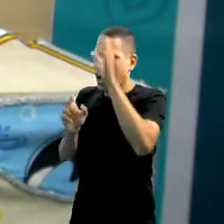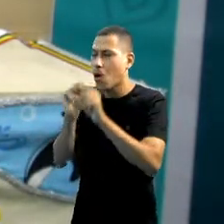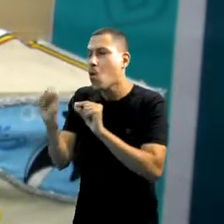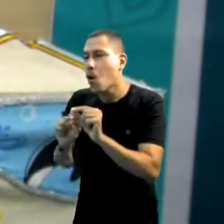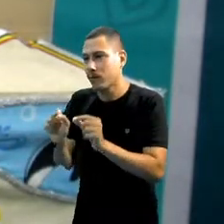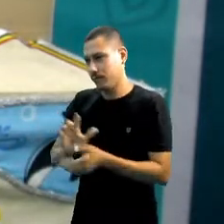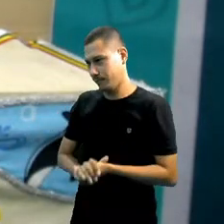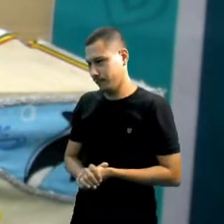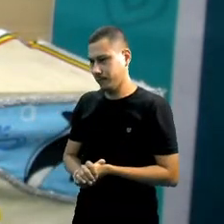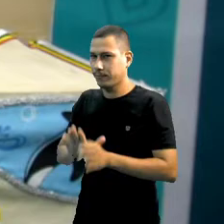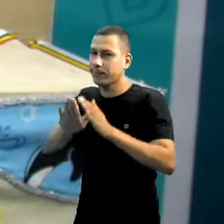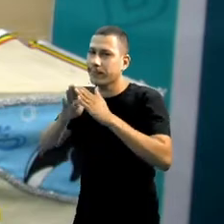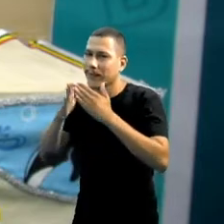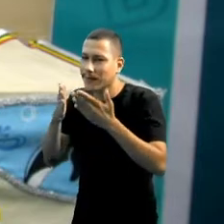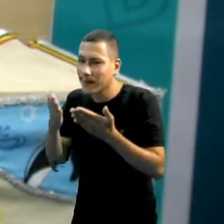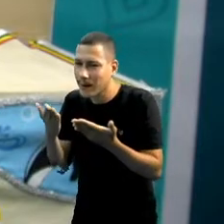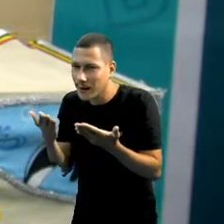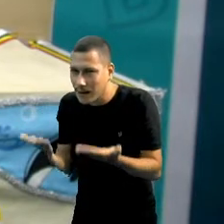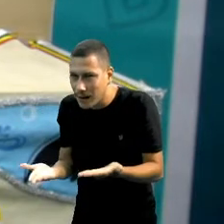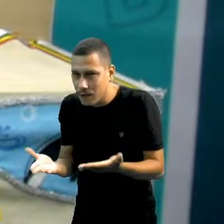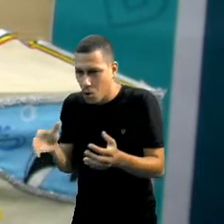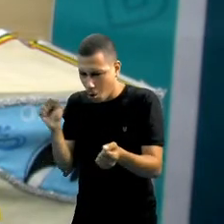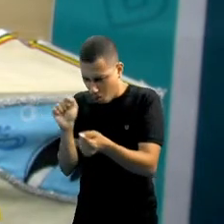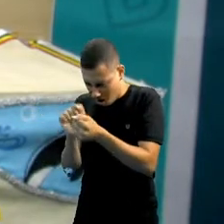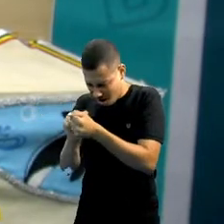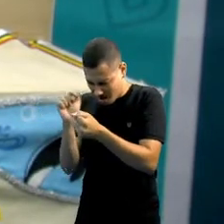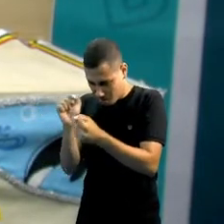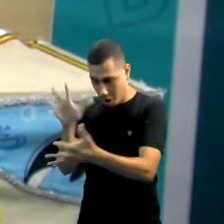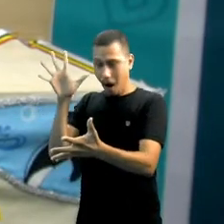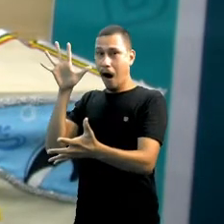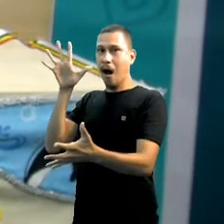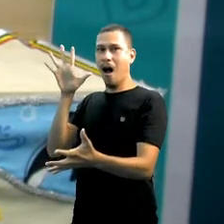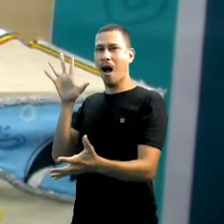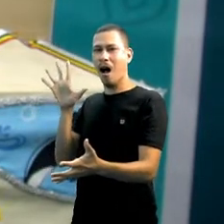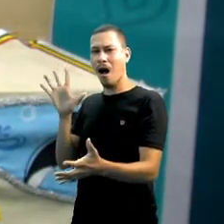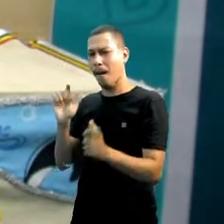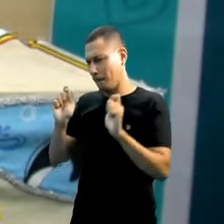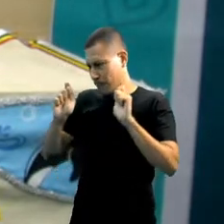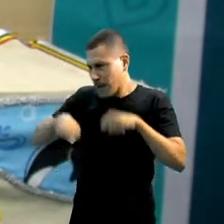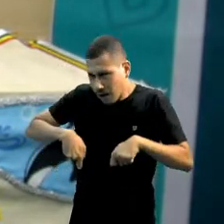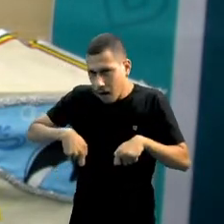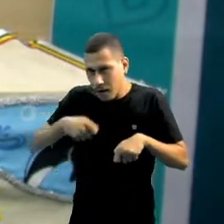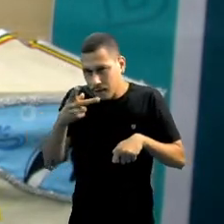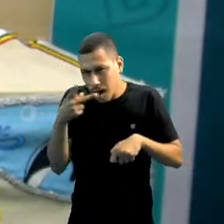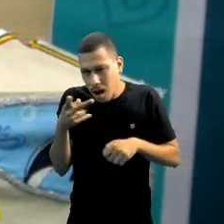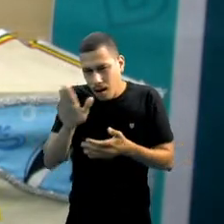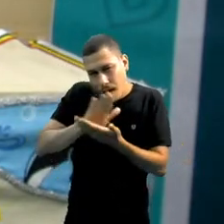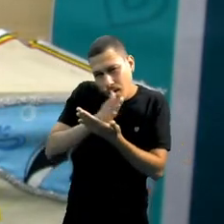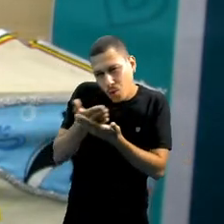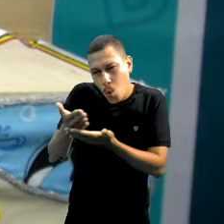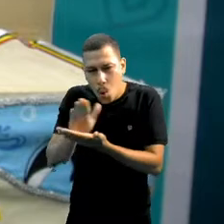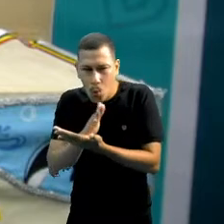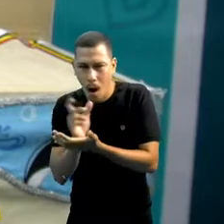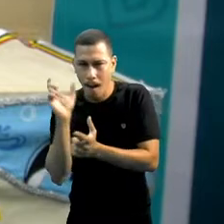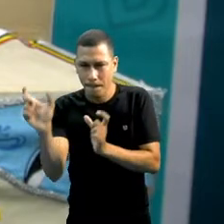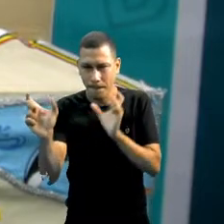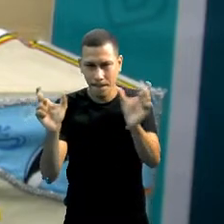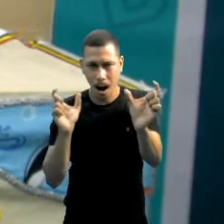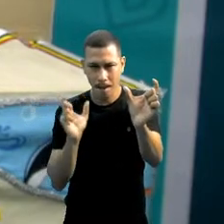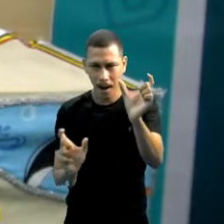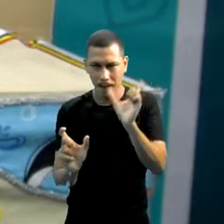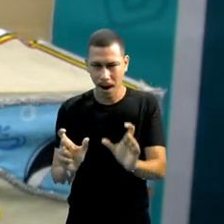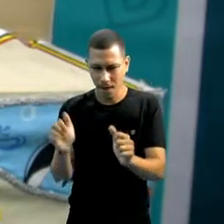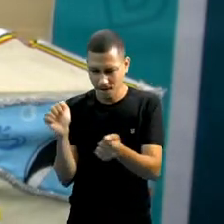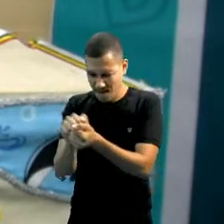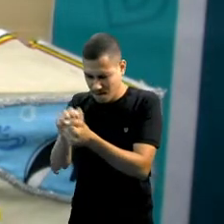Que aquele livro era um livro mágico. Ela teria que falar algumas palavras mágicas.